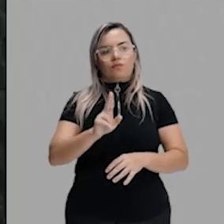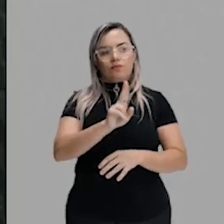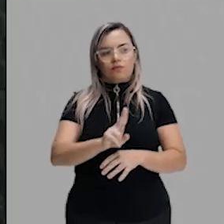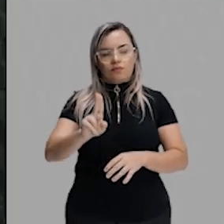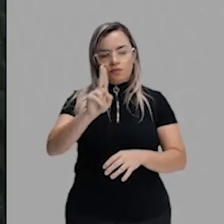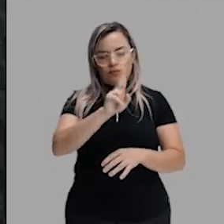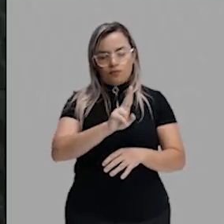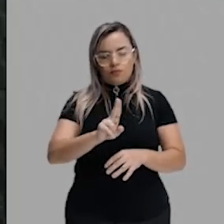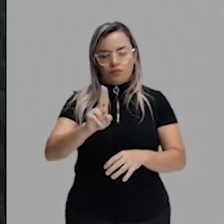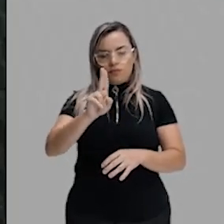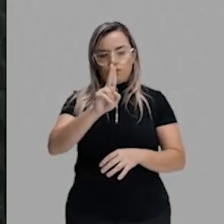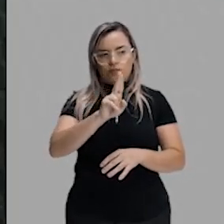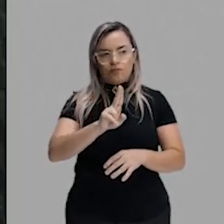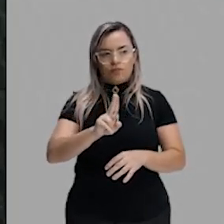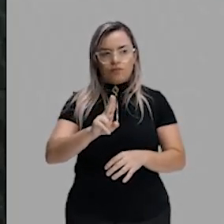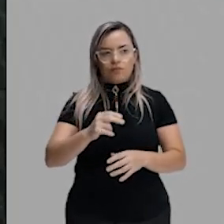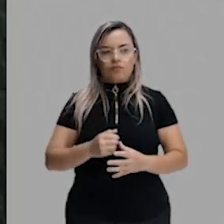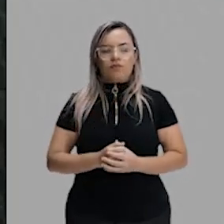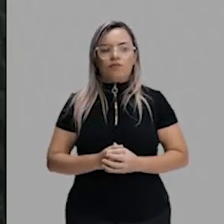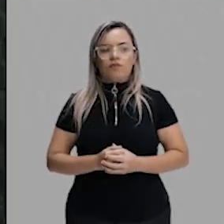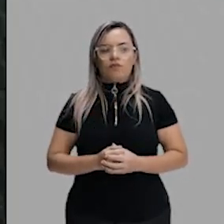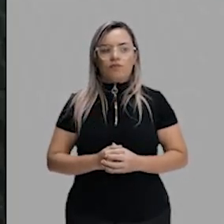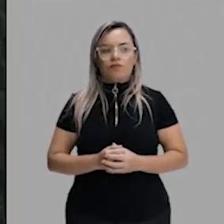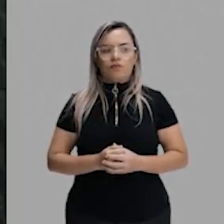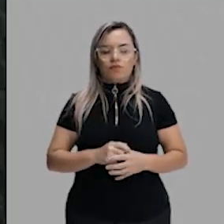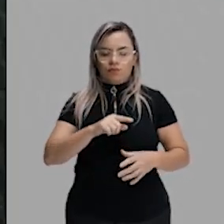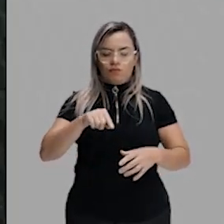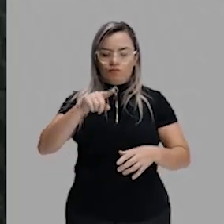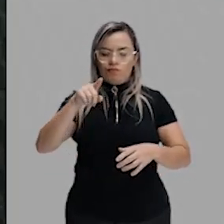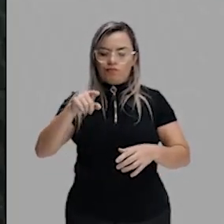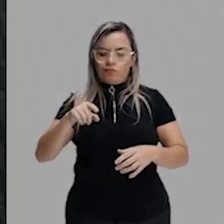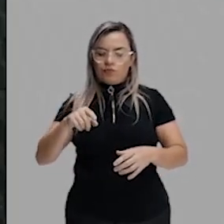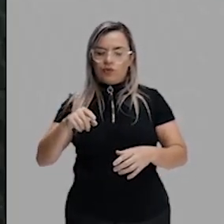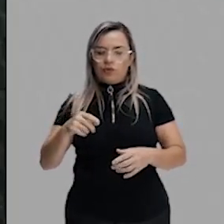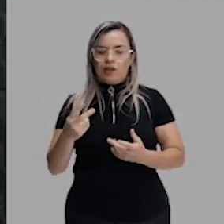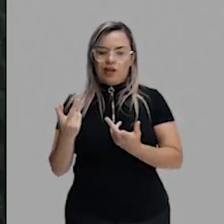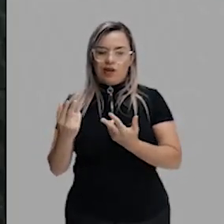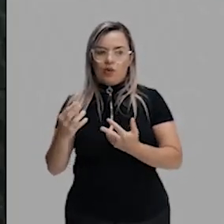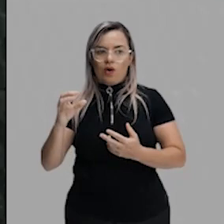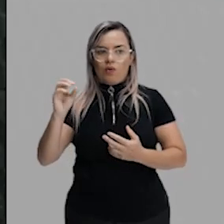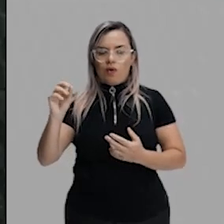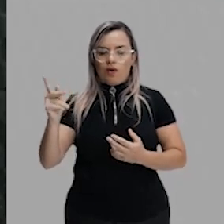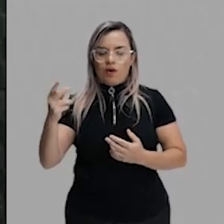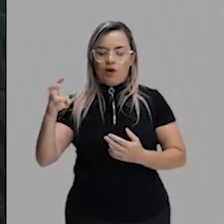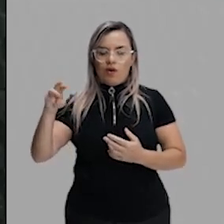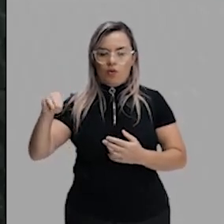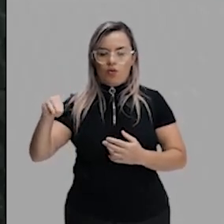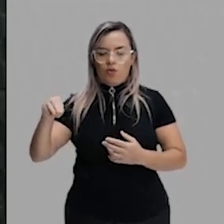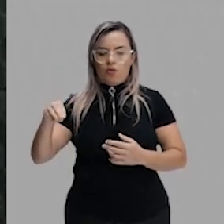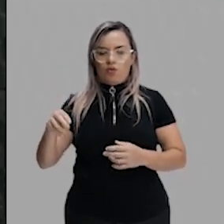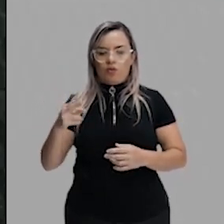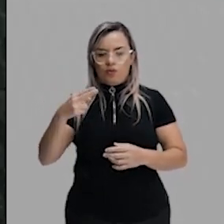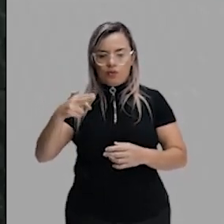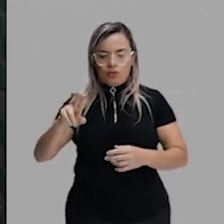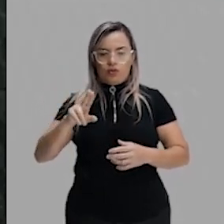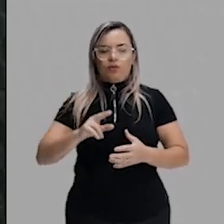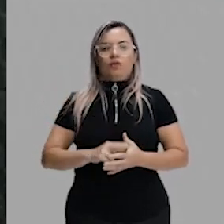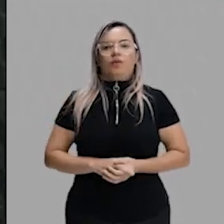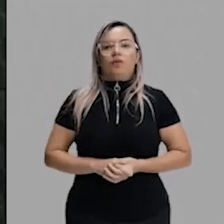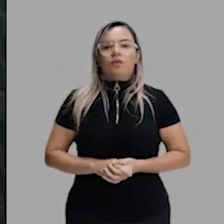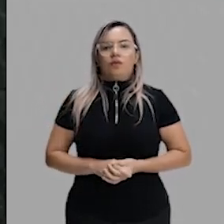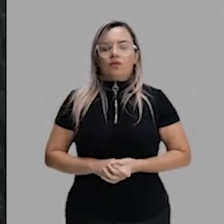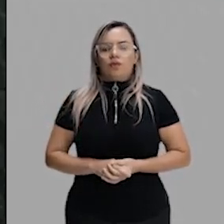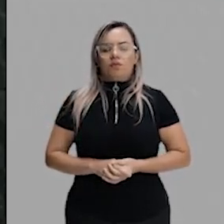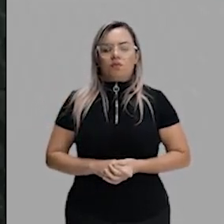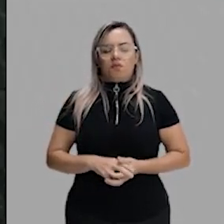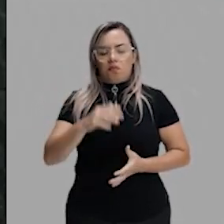sistema internacional que nós chamamos de ohm, tá certo? Ver como é bem fácil, como é